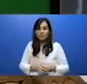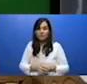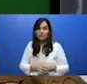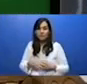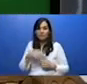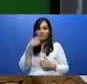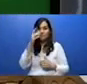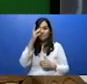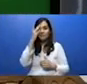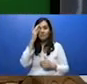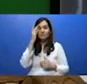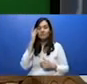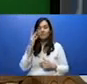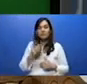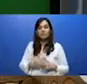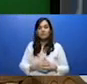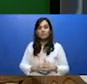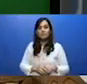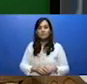ok?